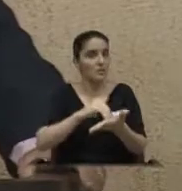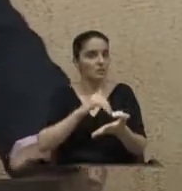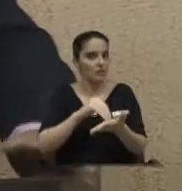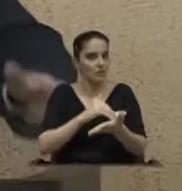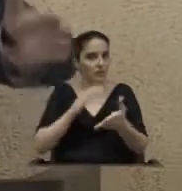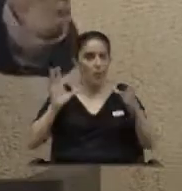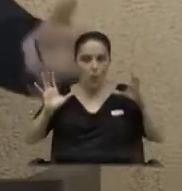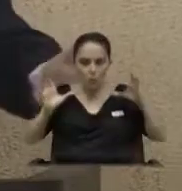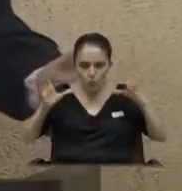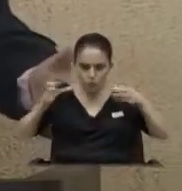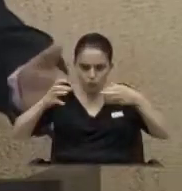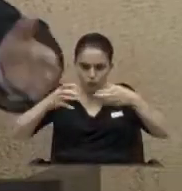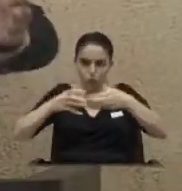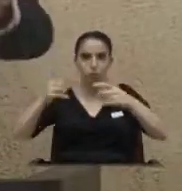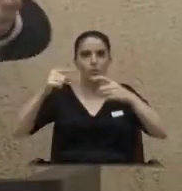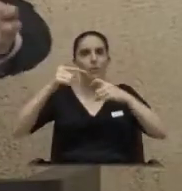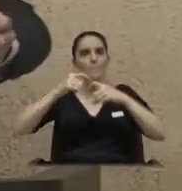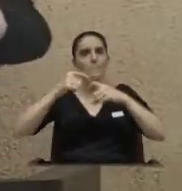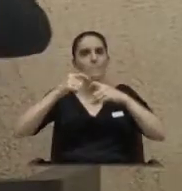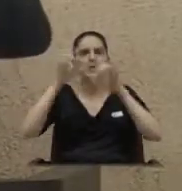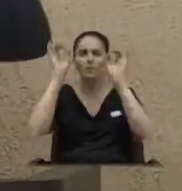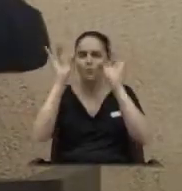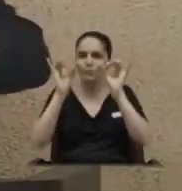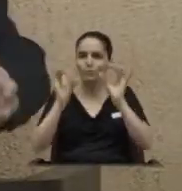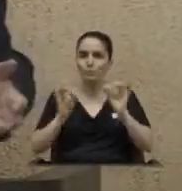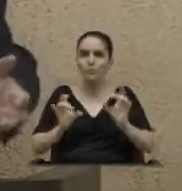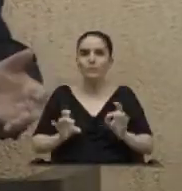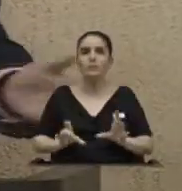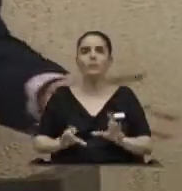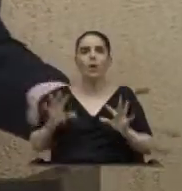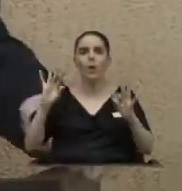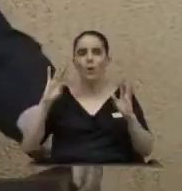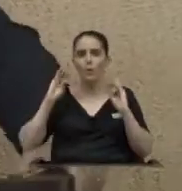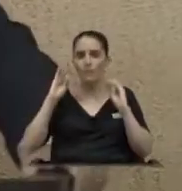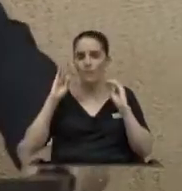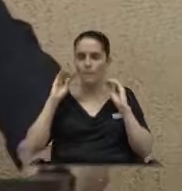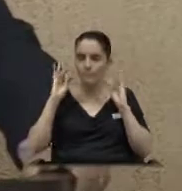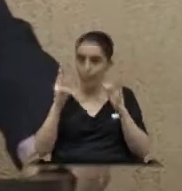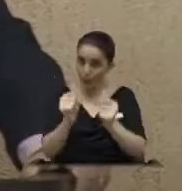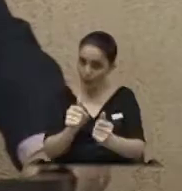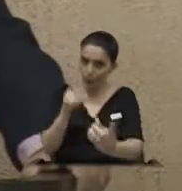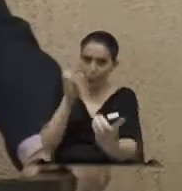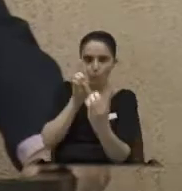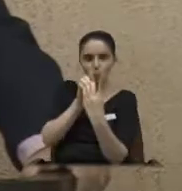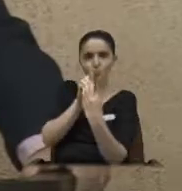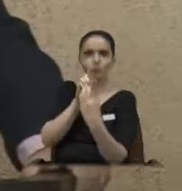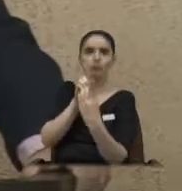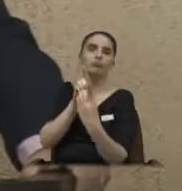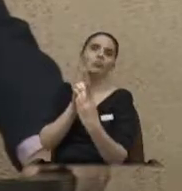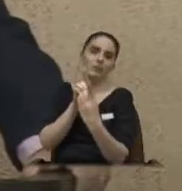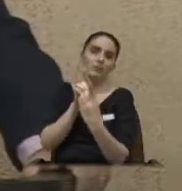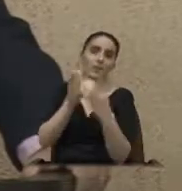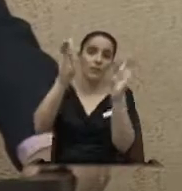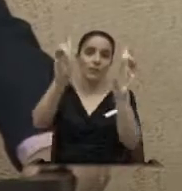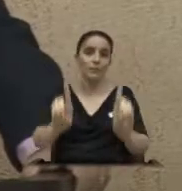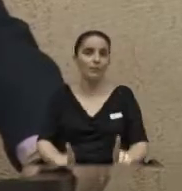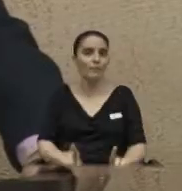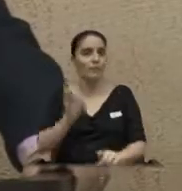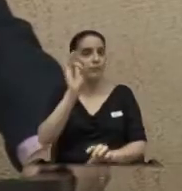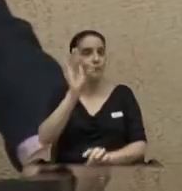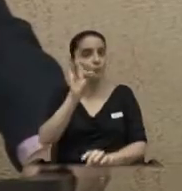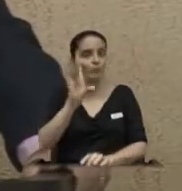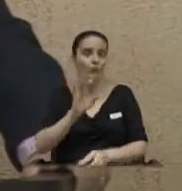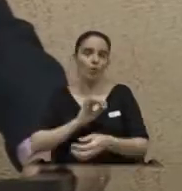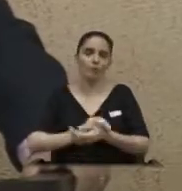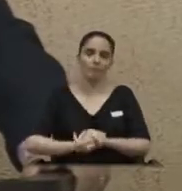mutirão, colocar os médicos especificamente para atender todos os deficientes, para que eles pudessem ter esse laudo